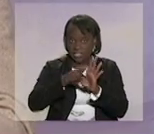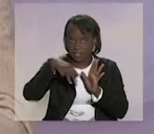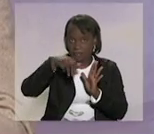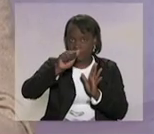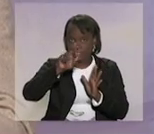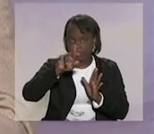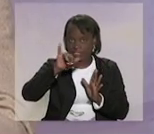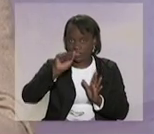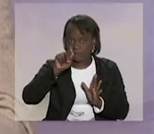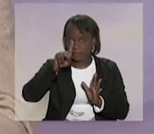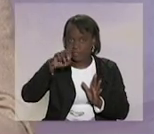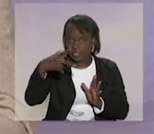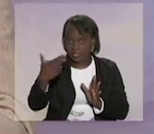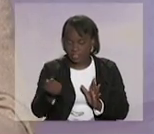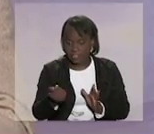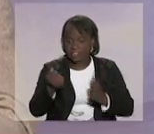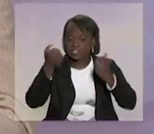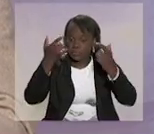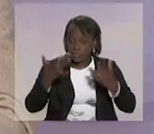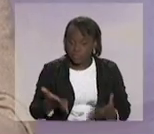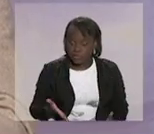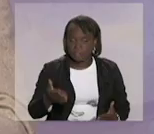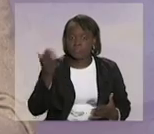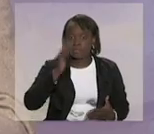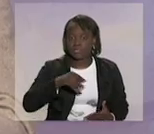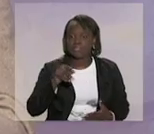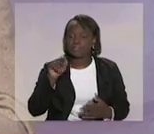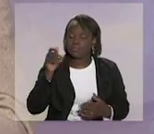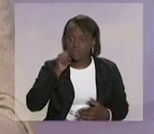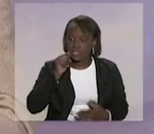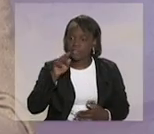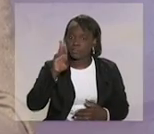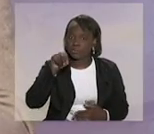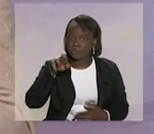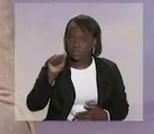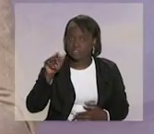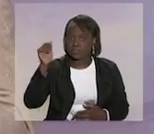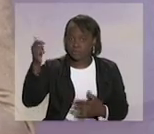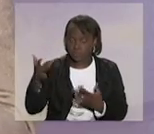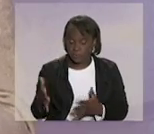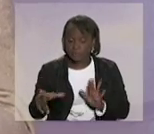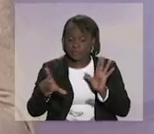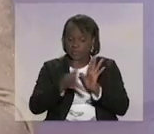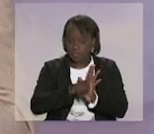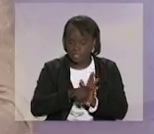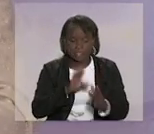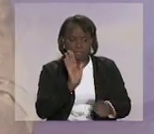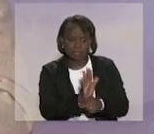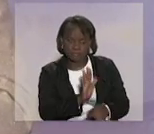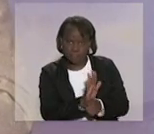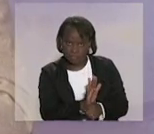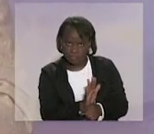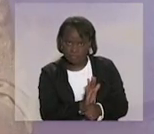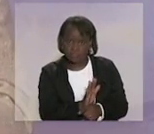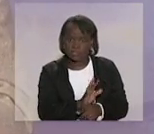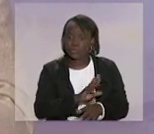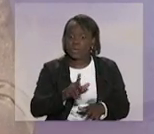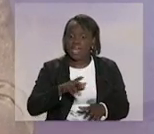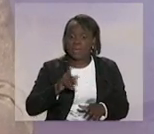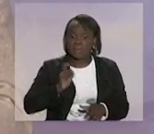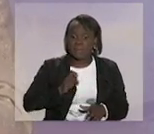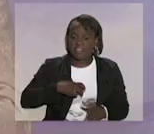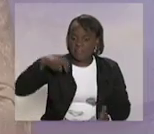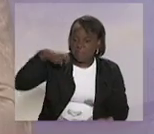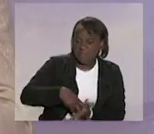Maria da Penha vem mostrando exatamente isso que a Bruna acabou de falar. É uma lei protetiva, não é? Não é